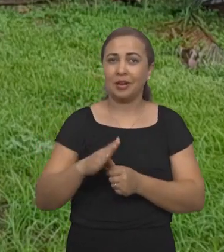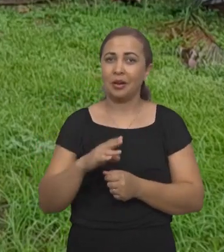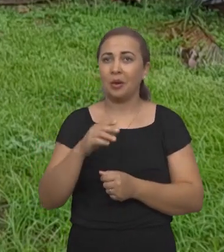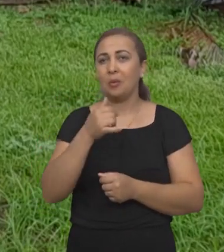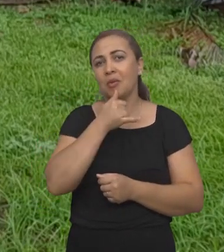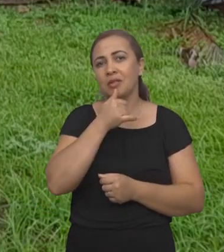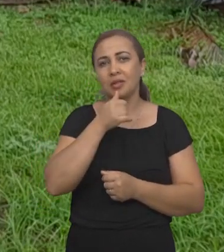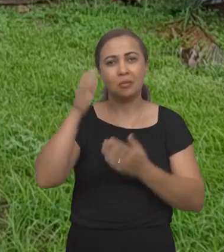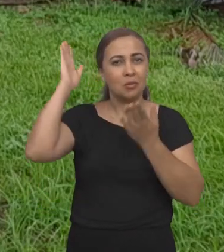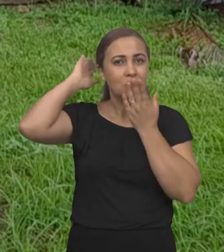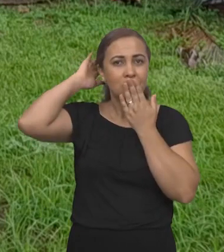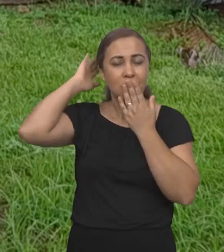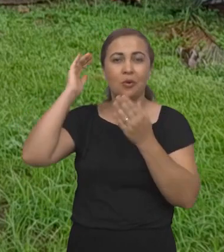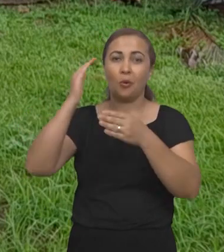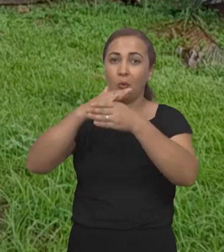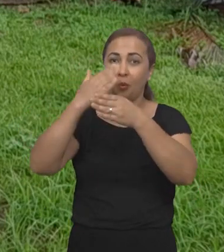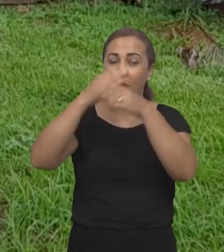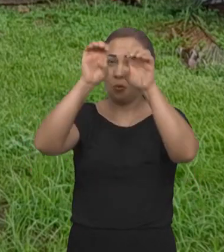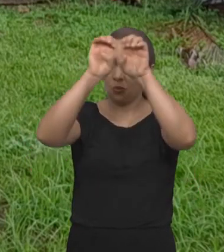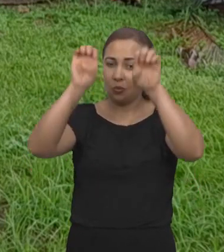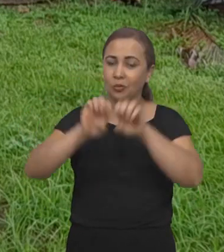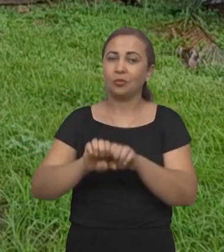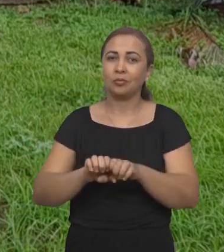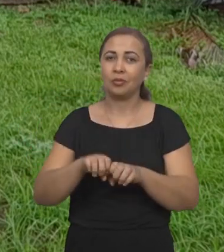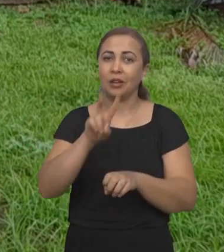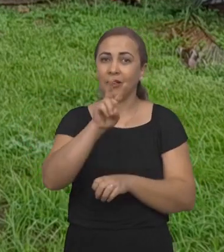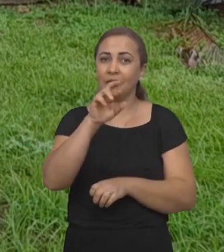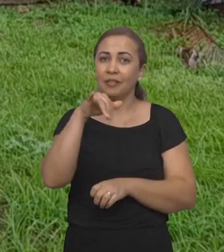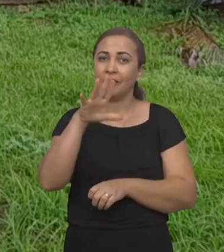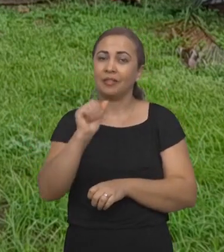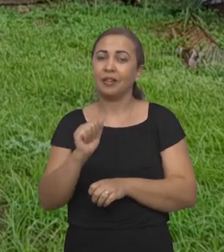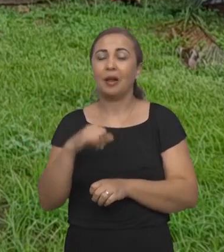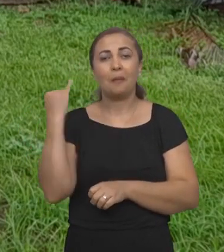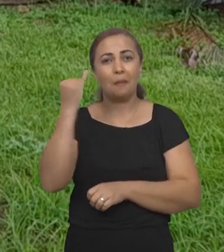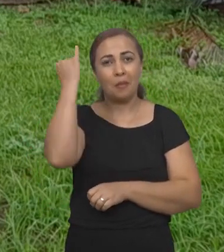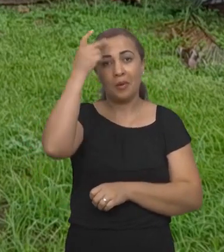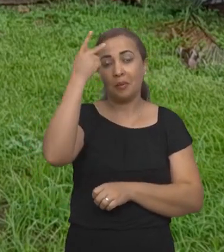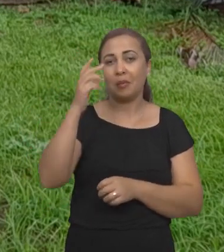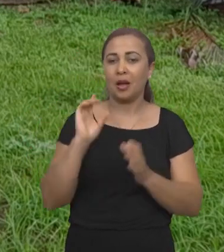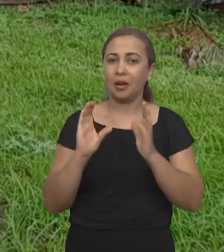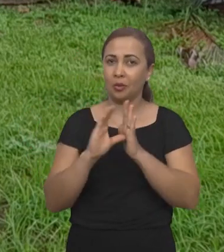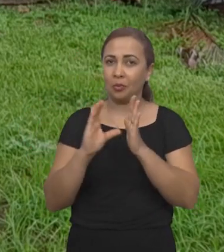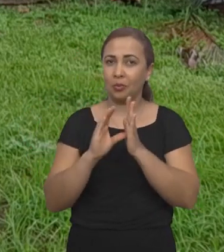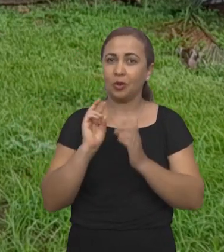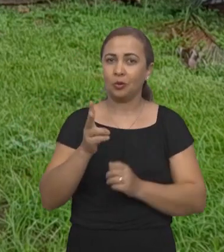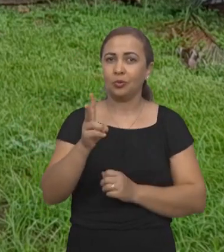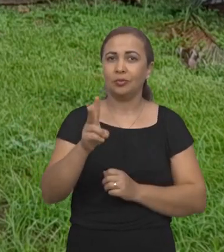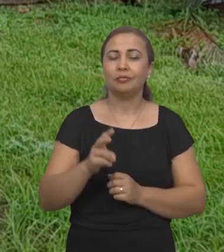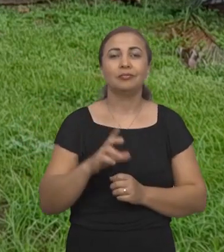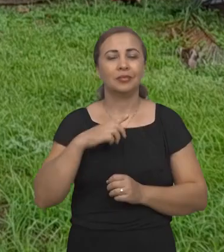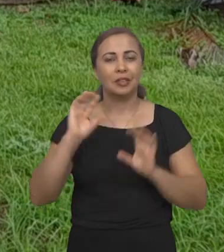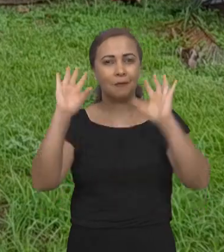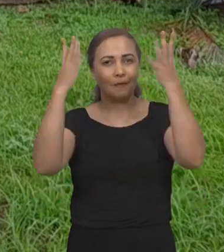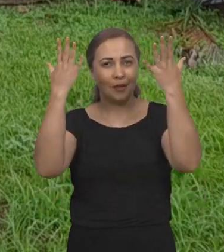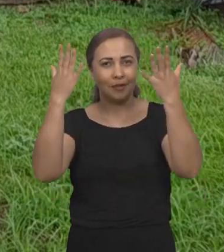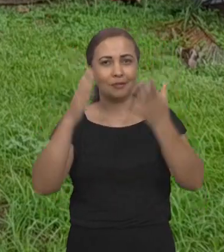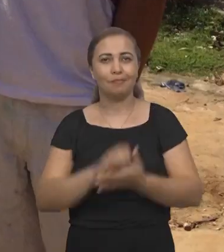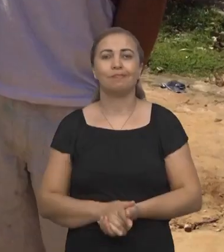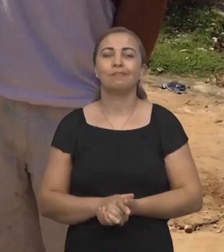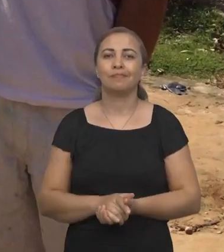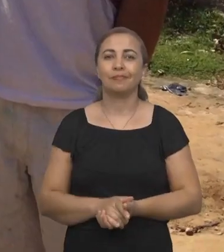indígenas, o construir vernaculamente é extremamente importante para a manutenção cultural da comunidade e envolve rituais de